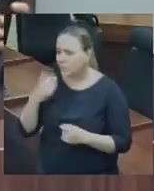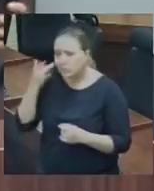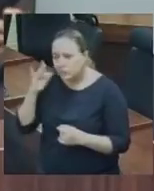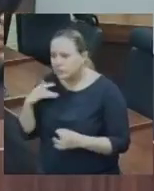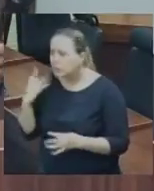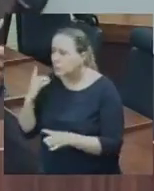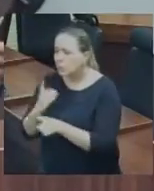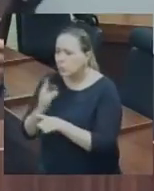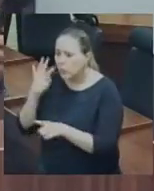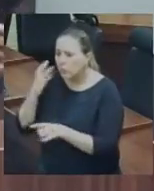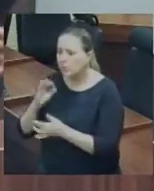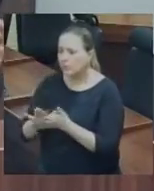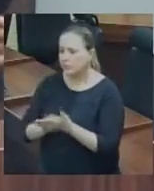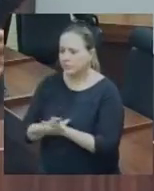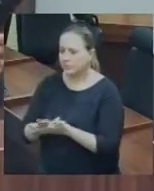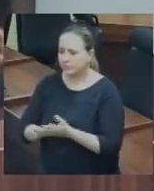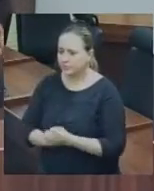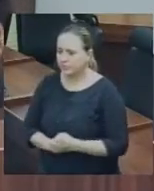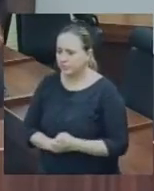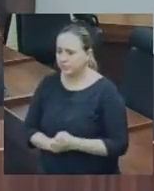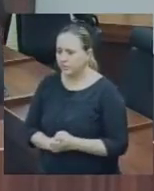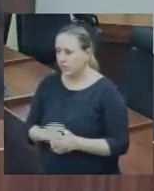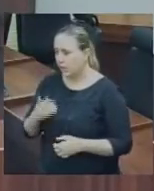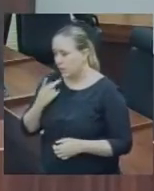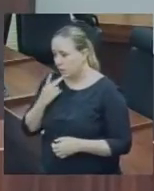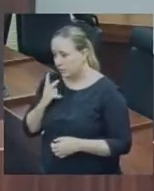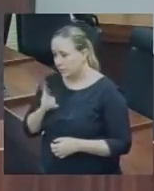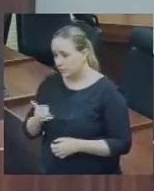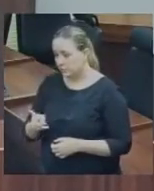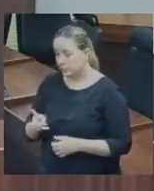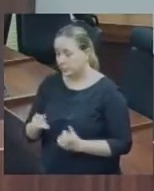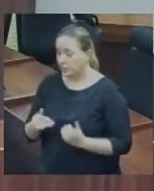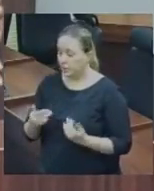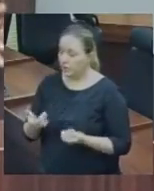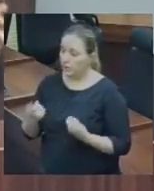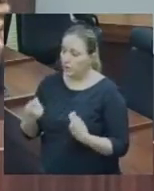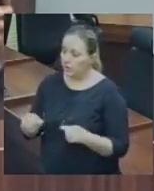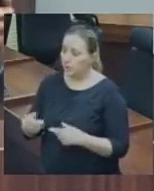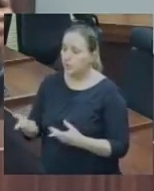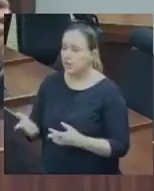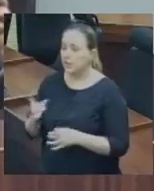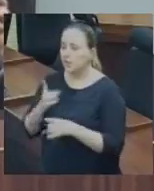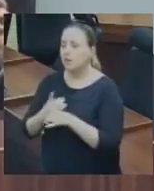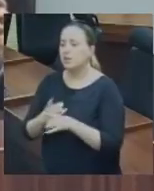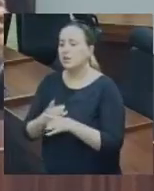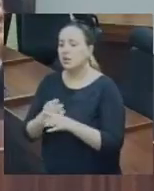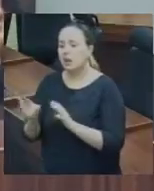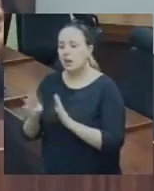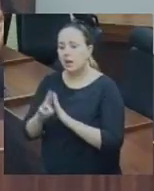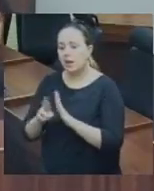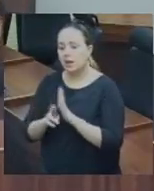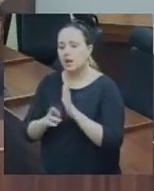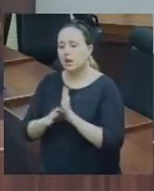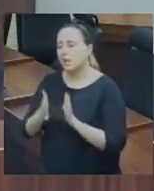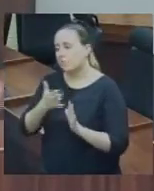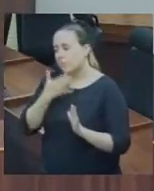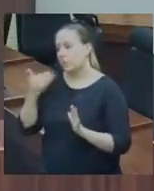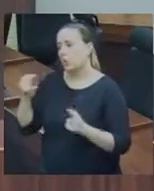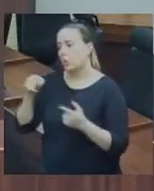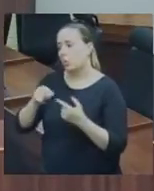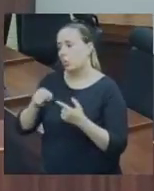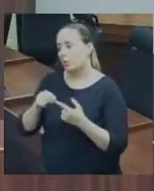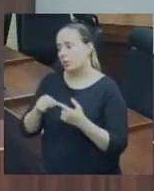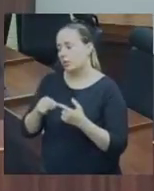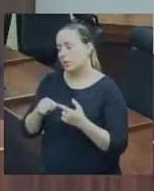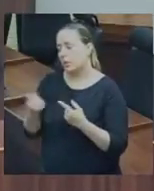encontrando a solução né ela dizia olha nesse caso tem que ser encontrada norma que melhor atenda a finalidade